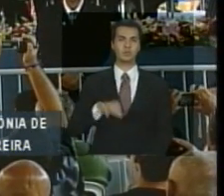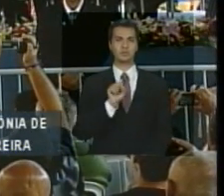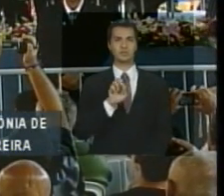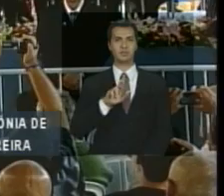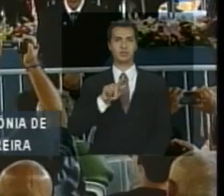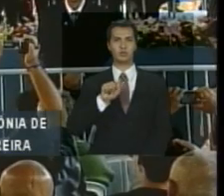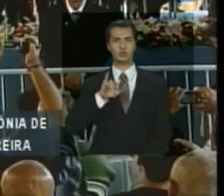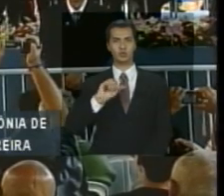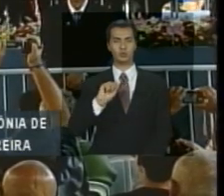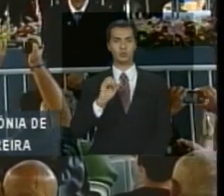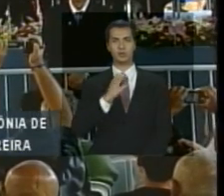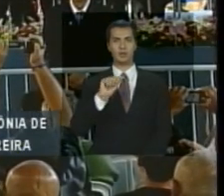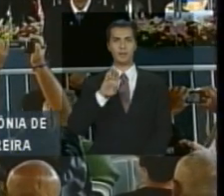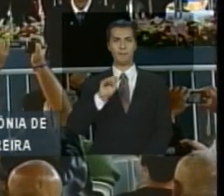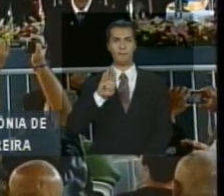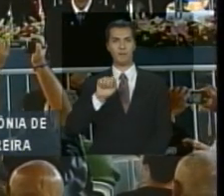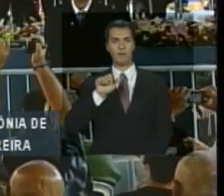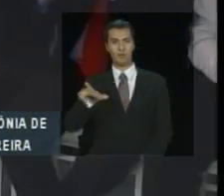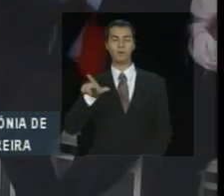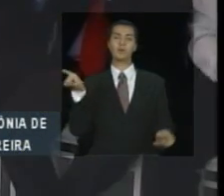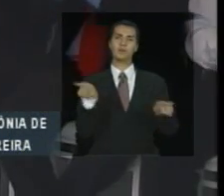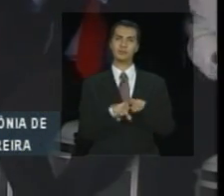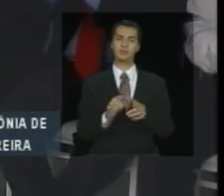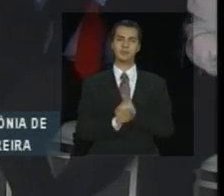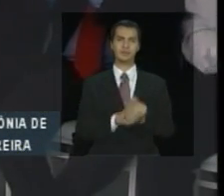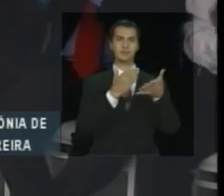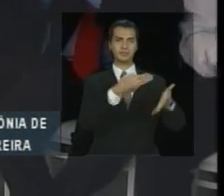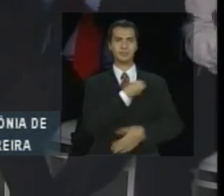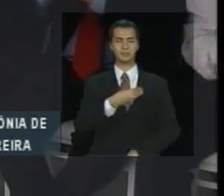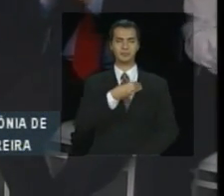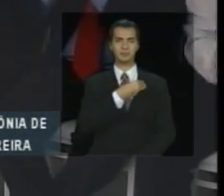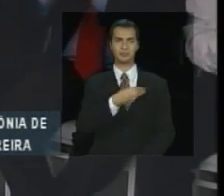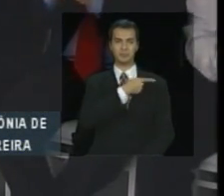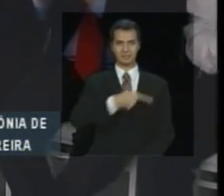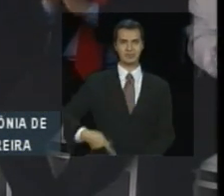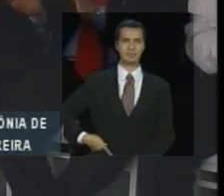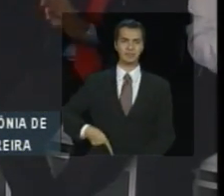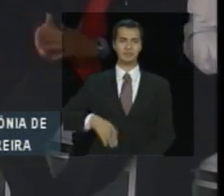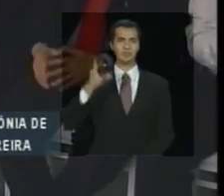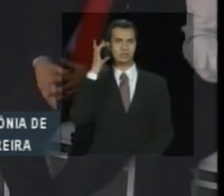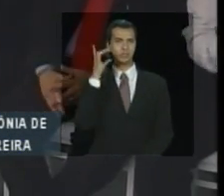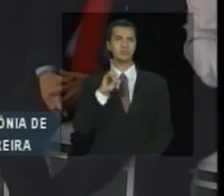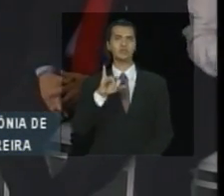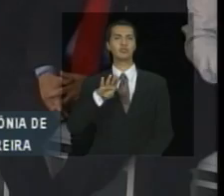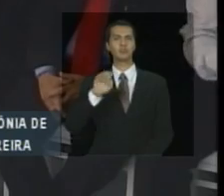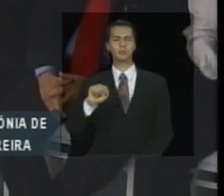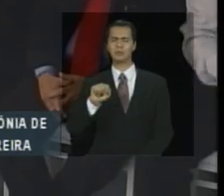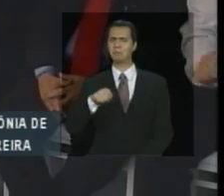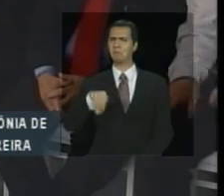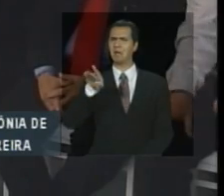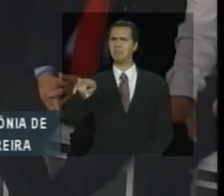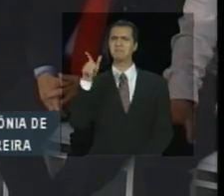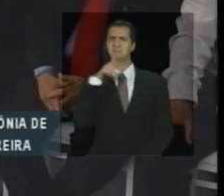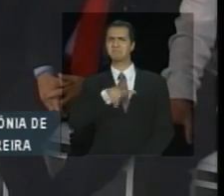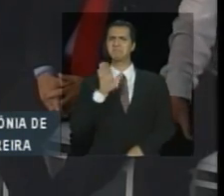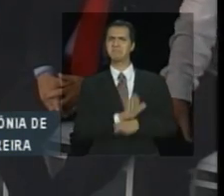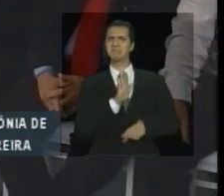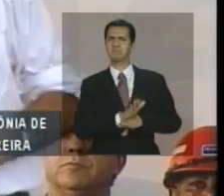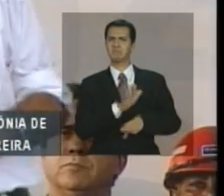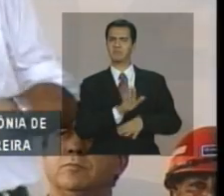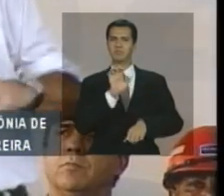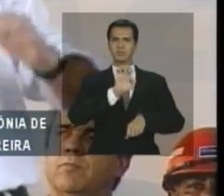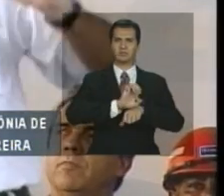grande presidenta da República, a presidenta Dilma Rousseff, que tanto tem feito pelo Rio de Janeiro. Eu